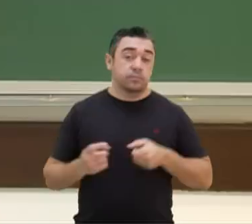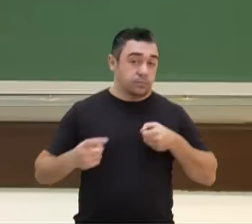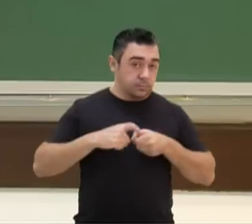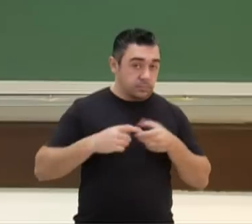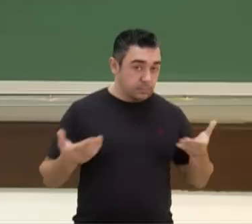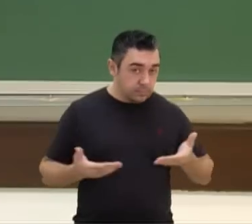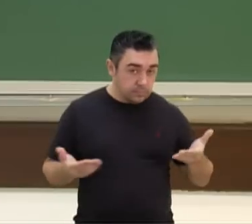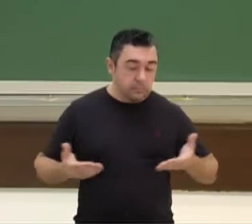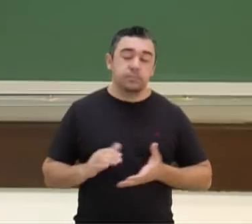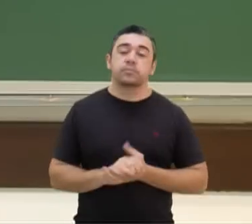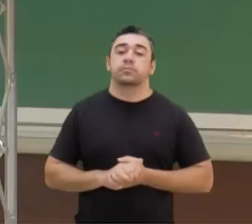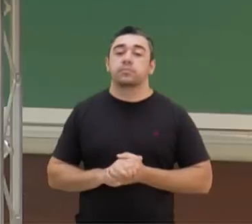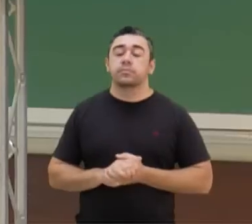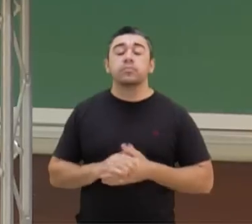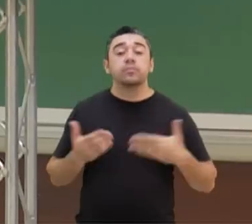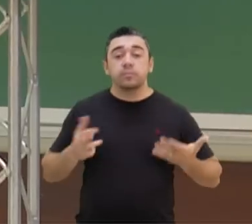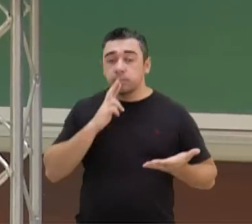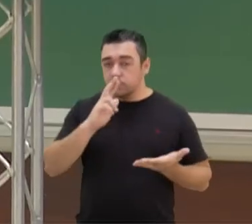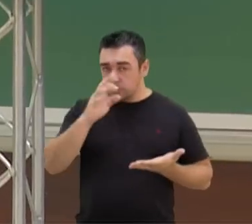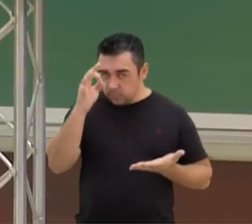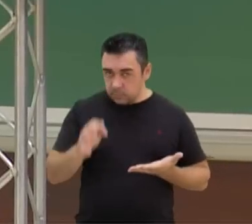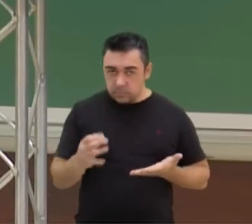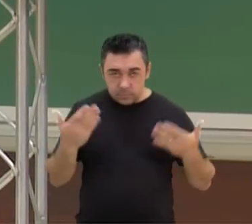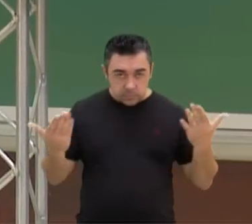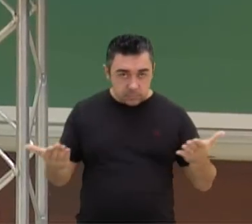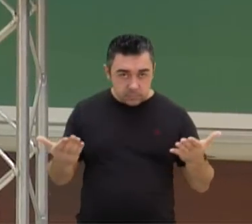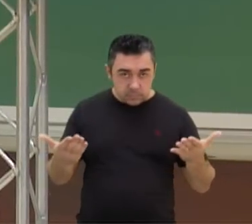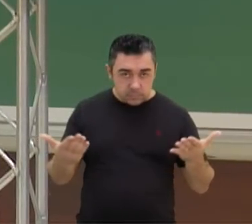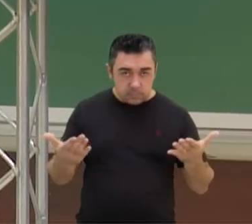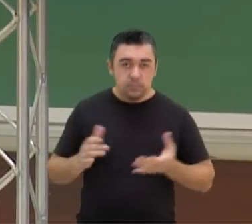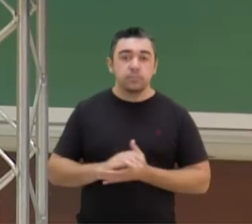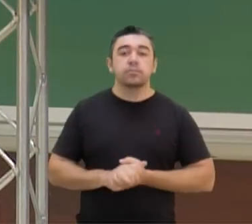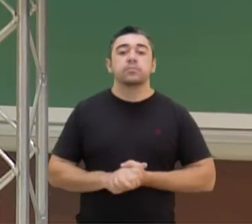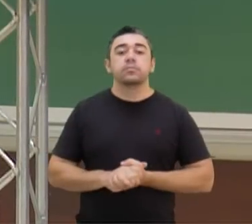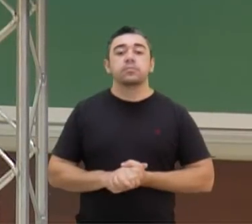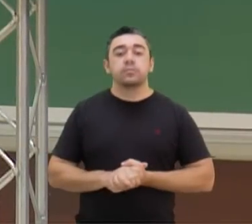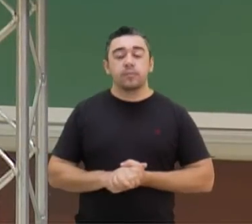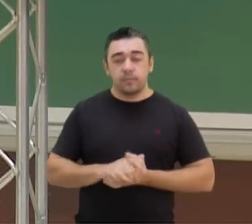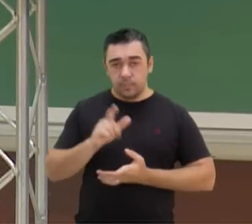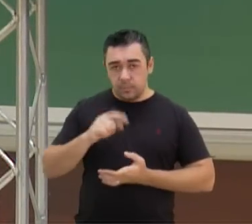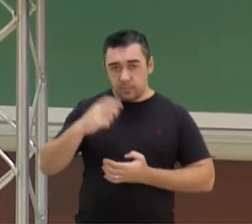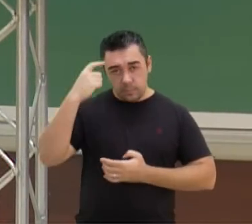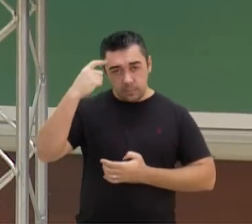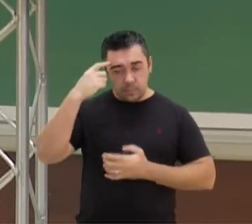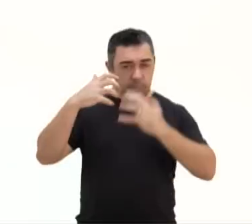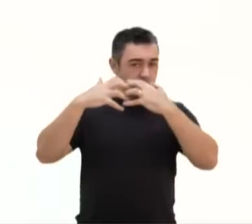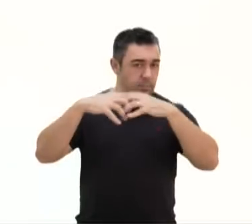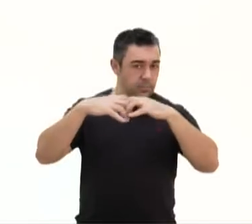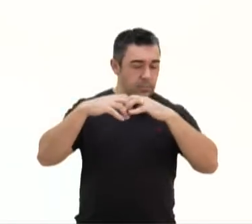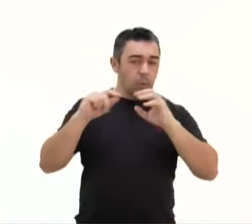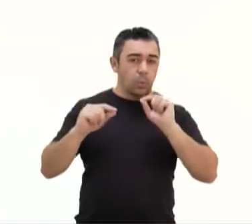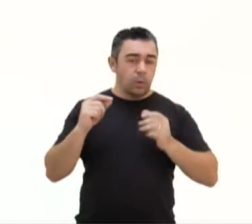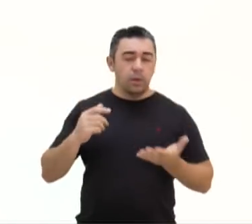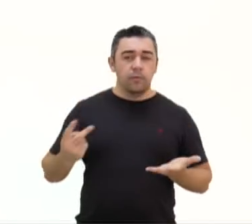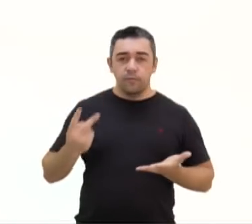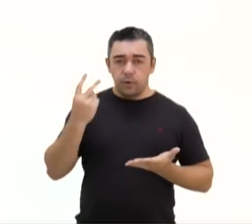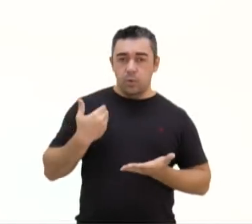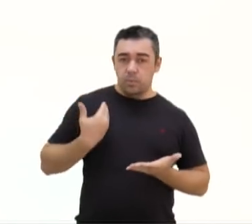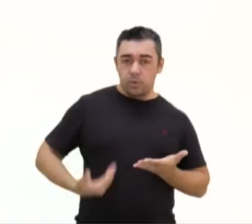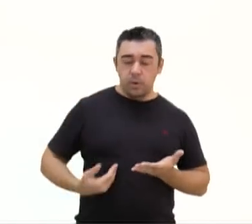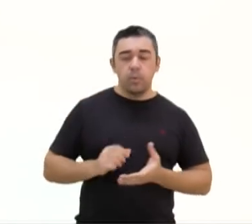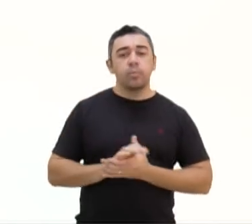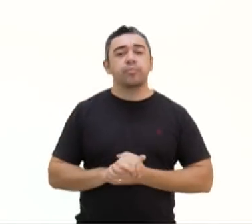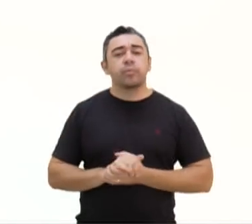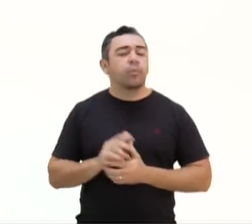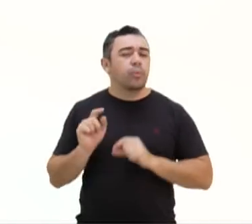Voltamos aqui. Qual será a resposta correta para o nosso quiz? É uma reflexão sobre os valores morais, uma reflexão consciente,